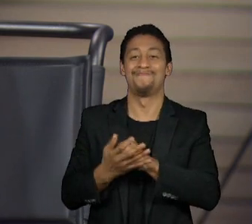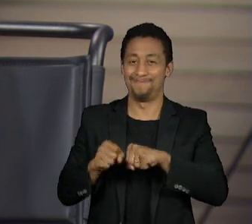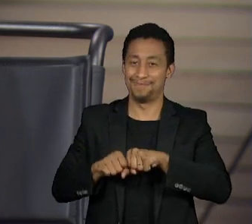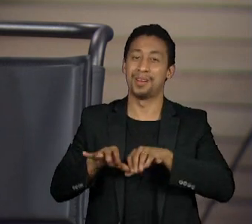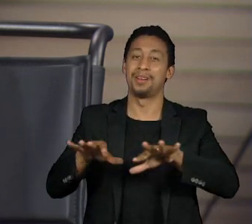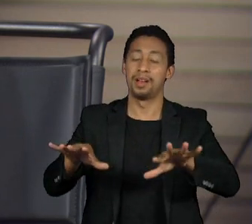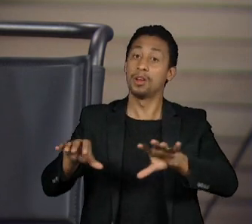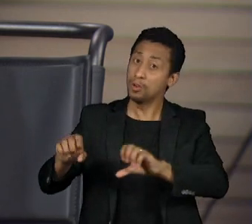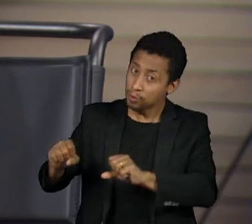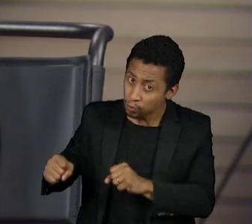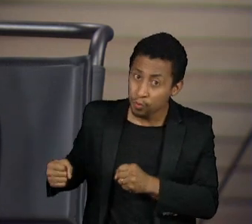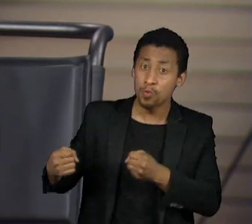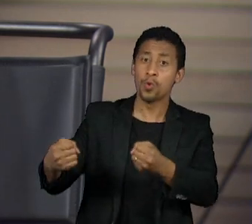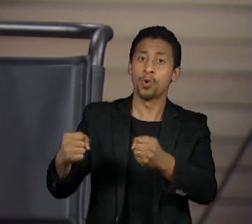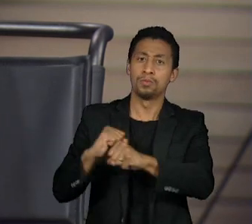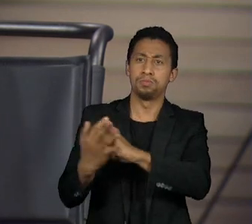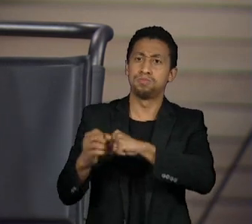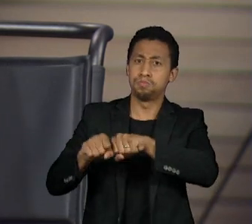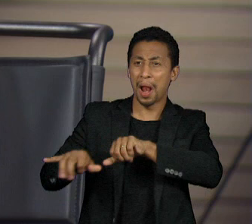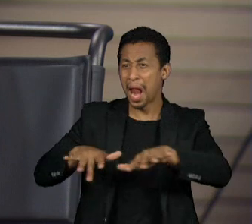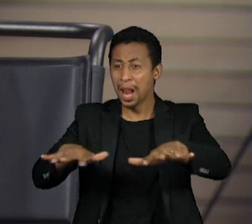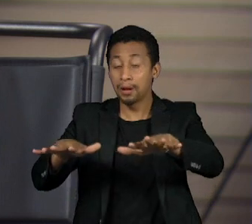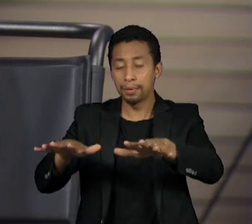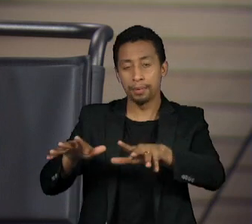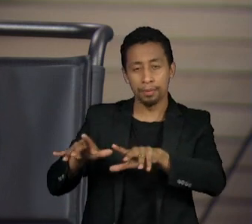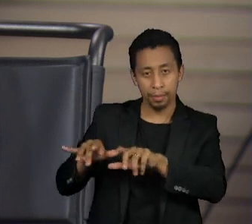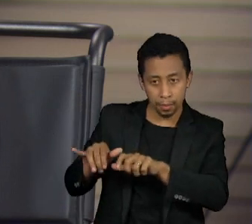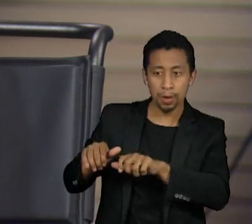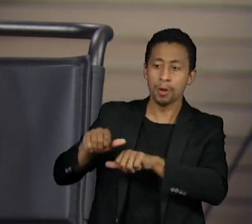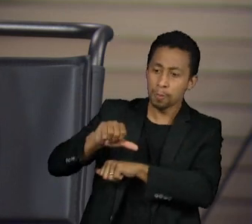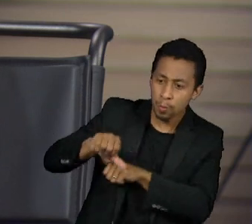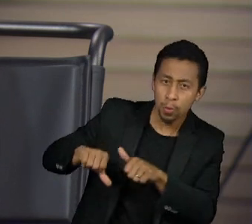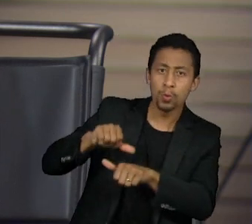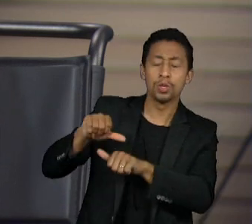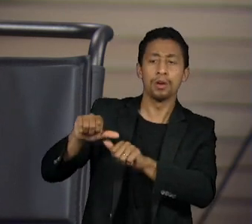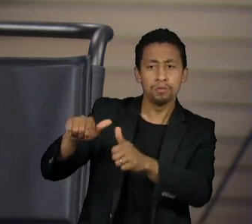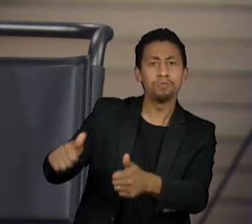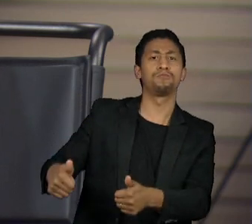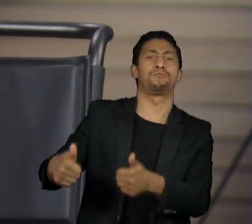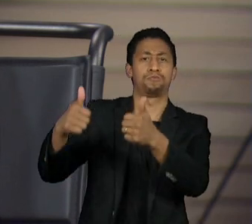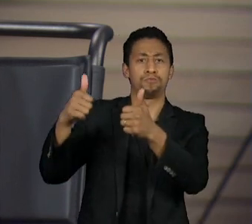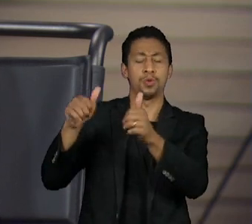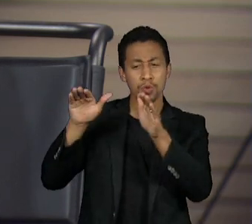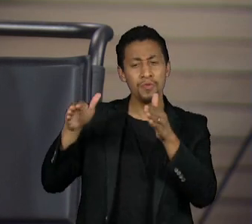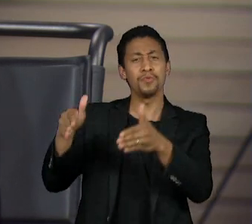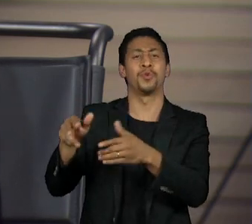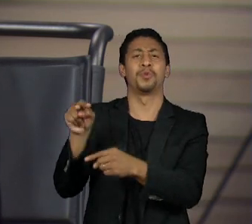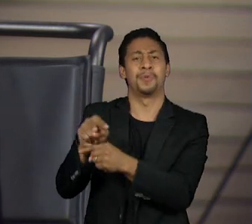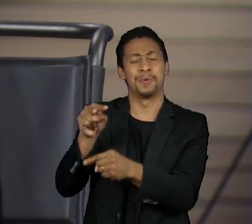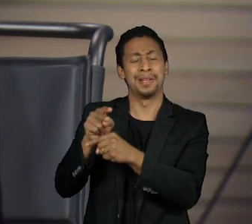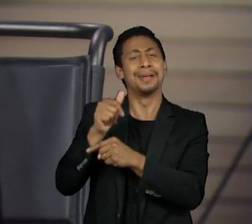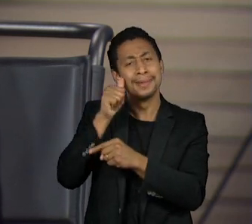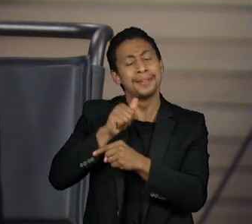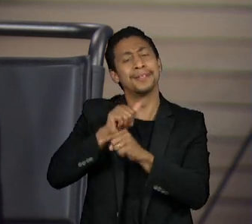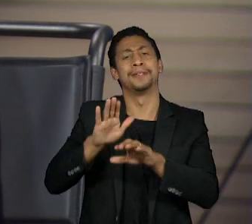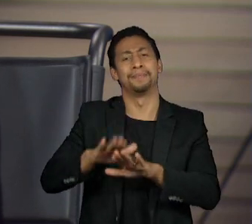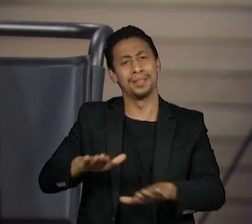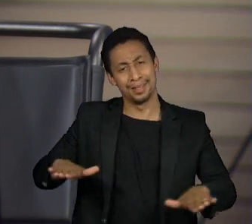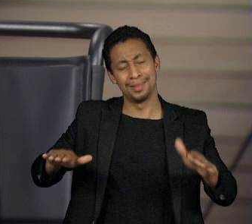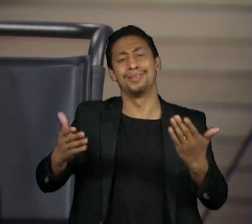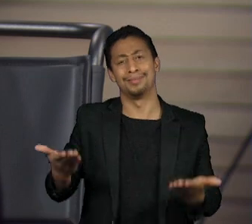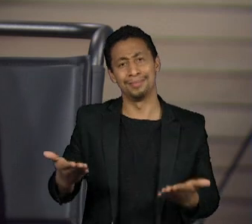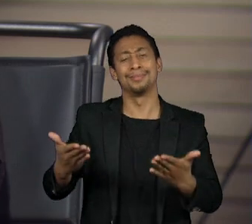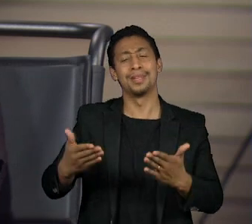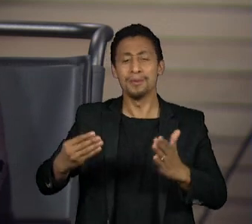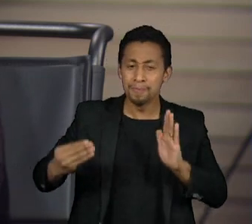da saída da pandemia, que nos esforços da reconstrução da sociedade, a gente pense nas meninas, a gente inclua em todos esses planos, nas